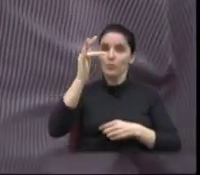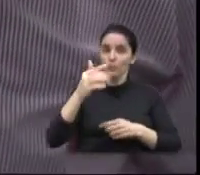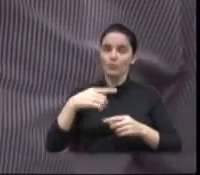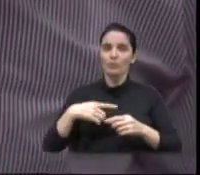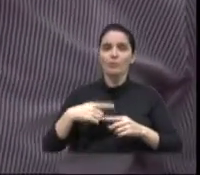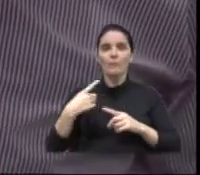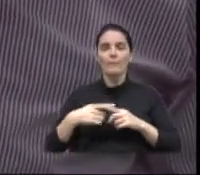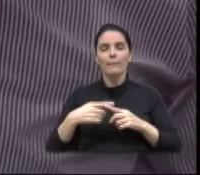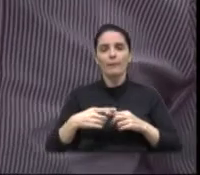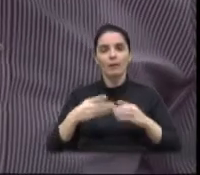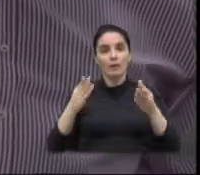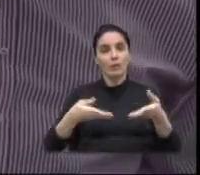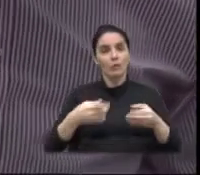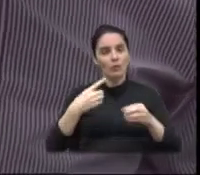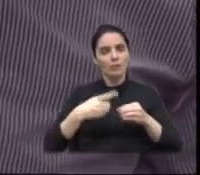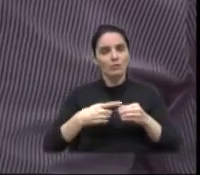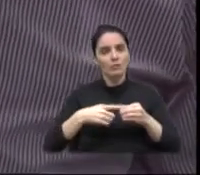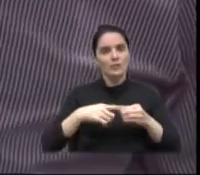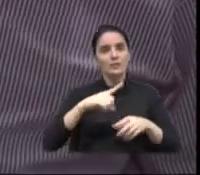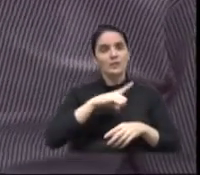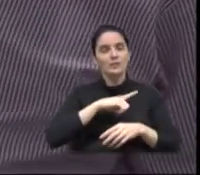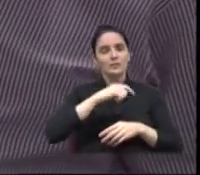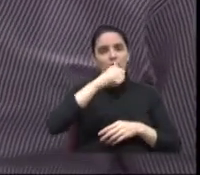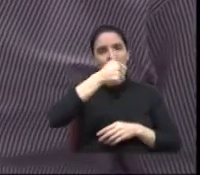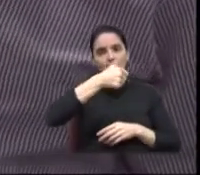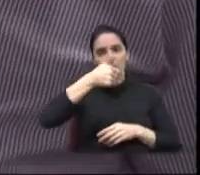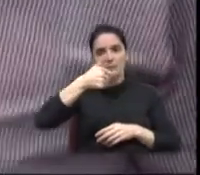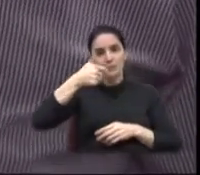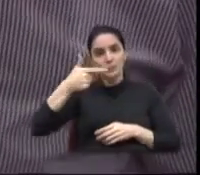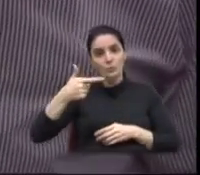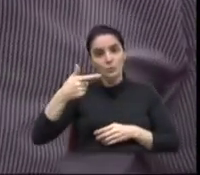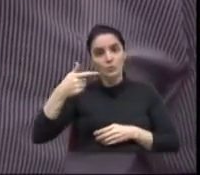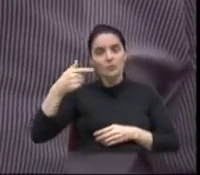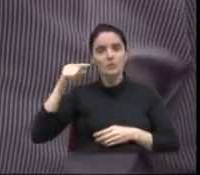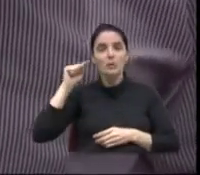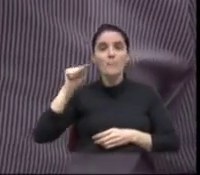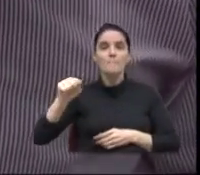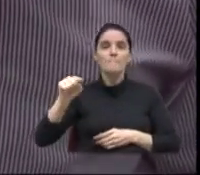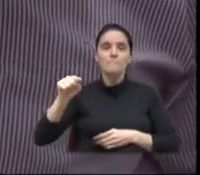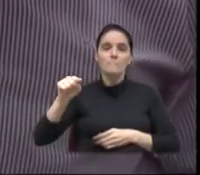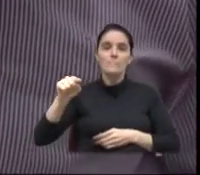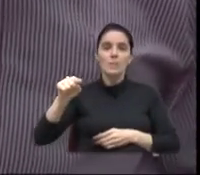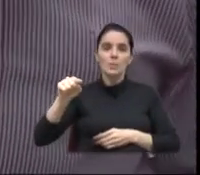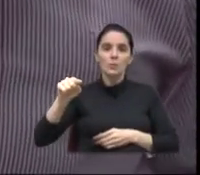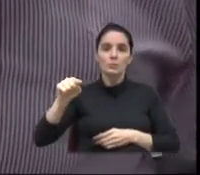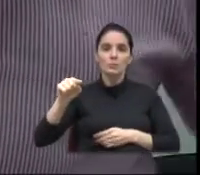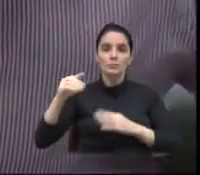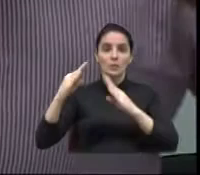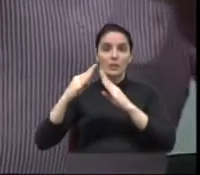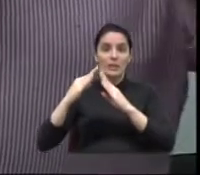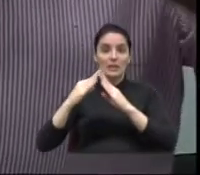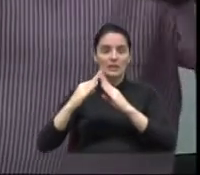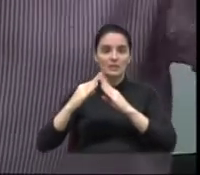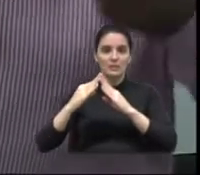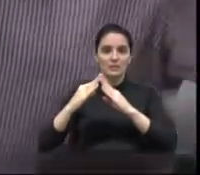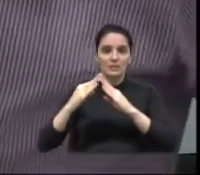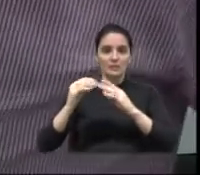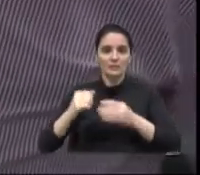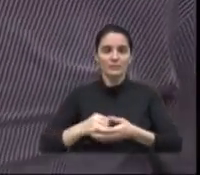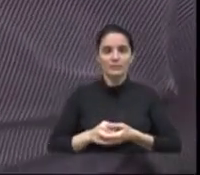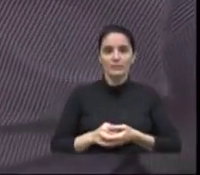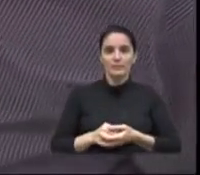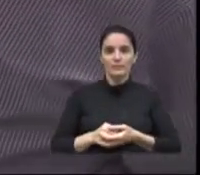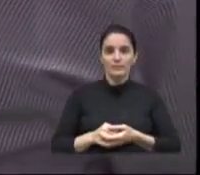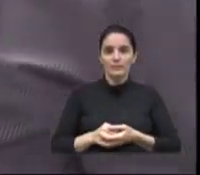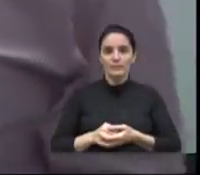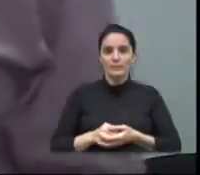112 mil imóveis, casas, e 250 mil veículos. Mais de 2 veículos por